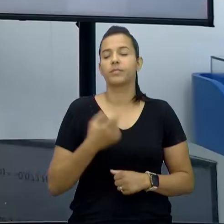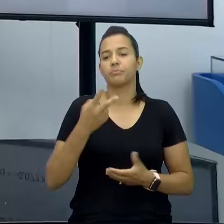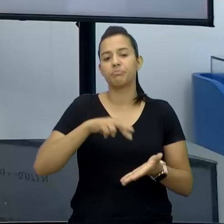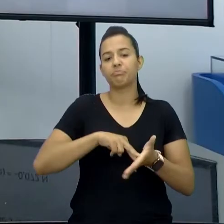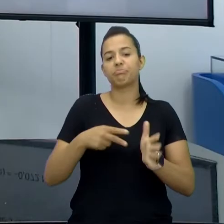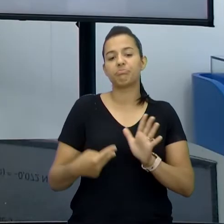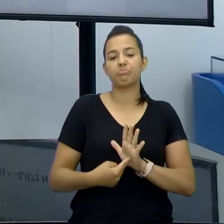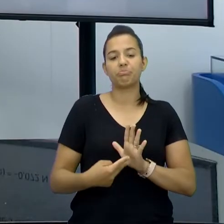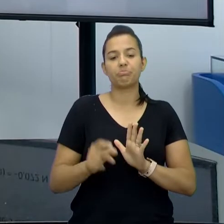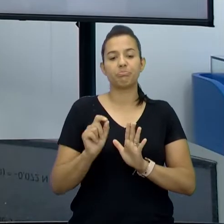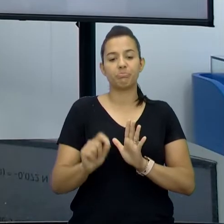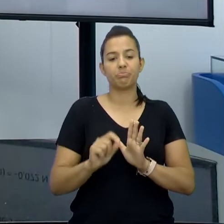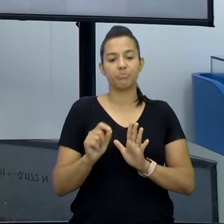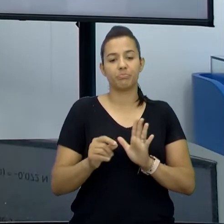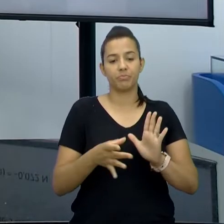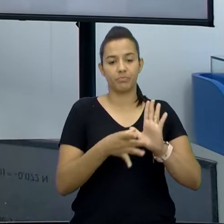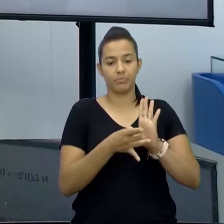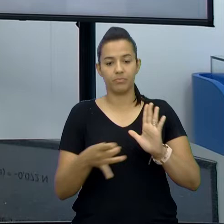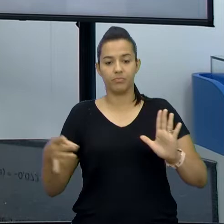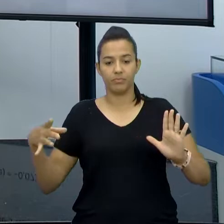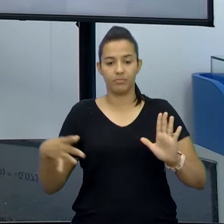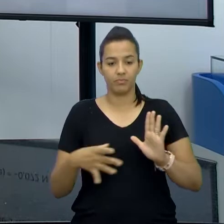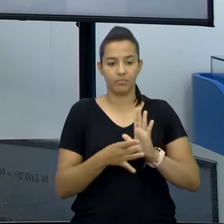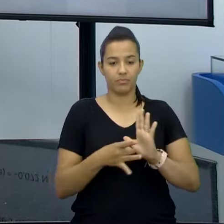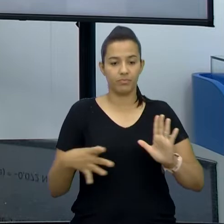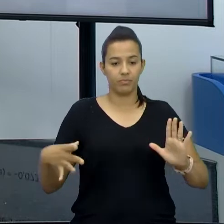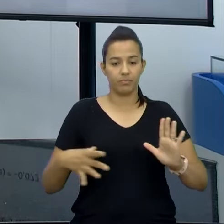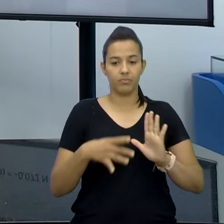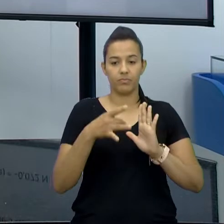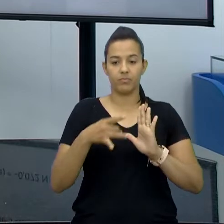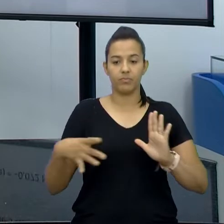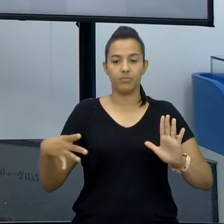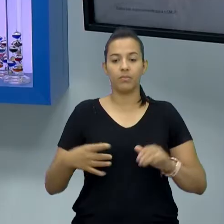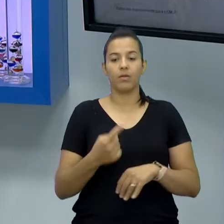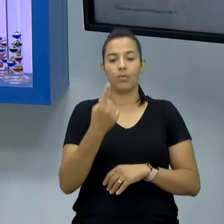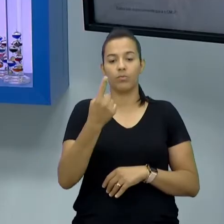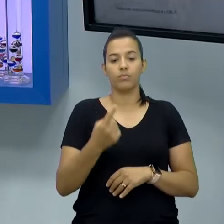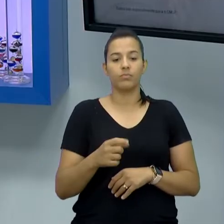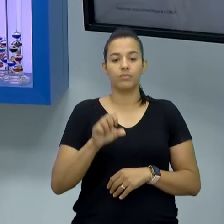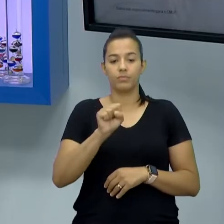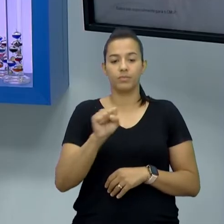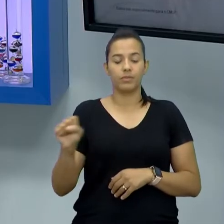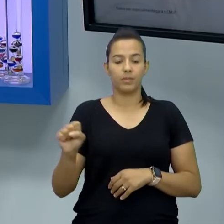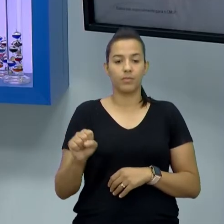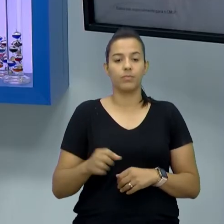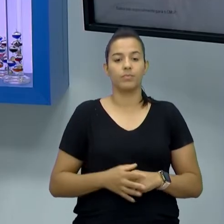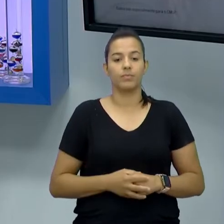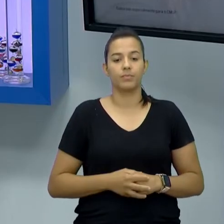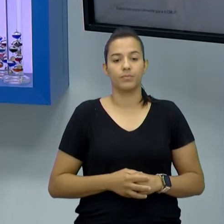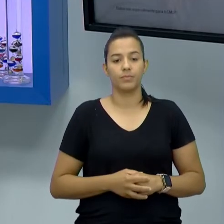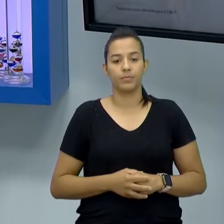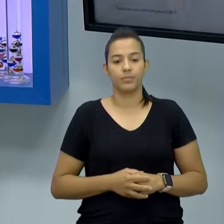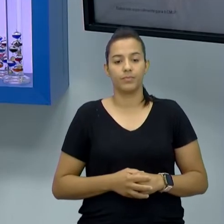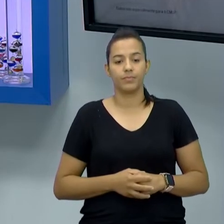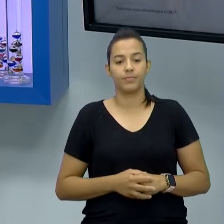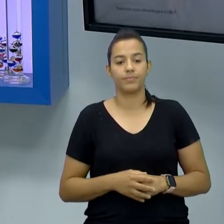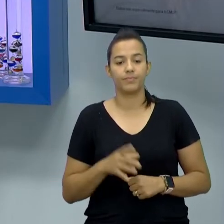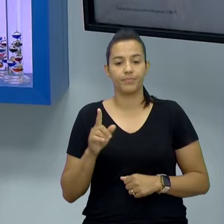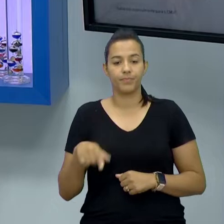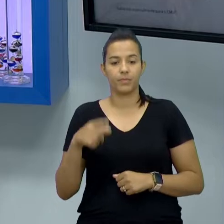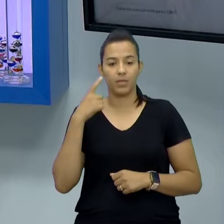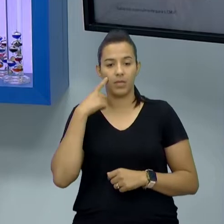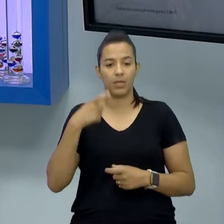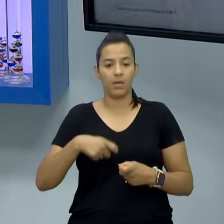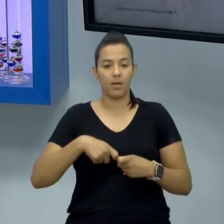Giba? Soltei aqui, ó. Então, ele está oscilando aqui, ó, durante 1 segundo. Esse é o período de oscilação desse sisteminha massa-mola aqui.